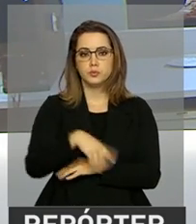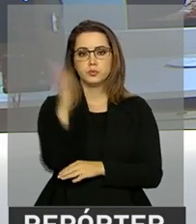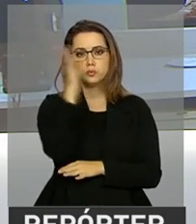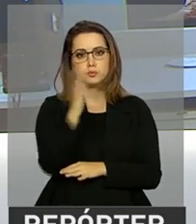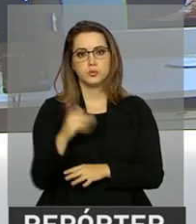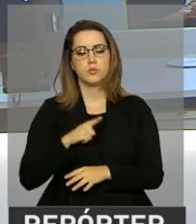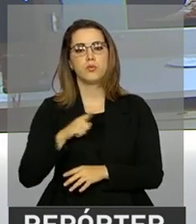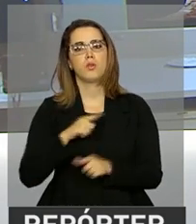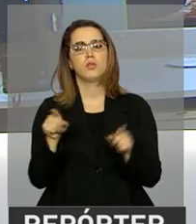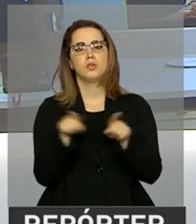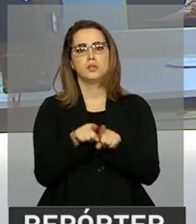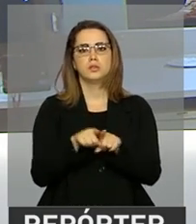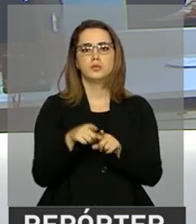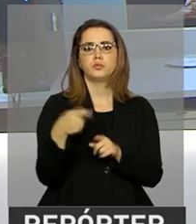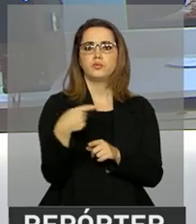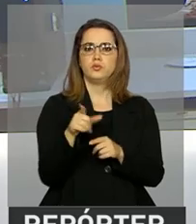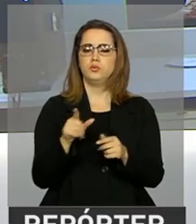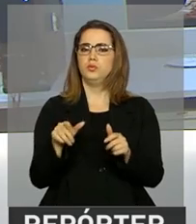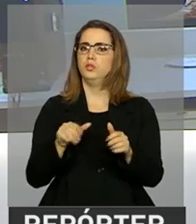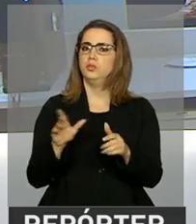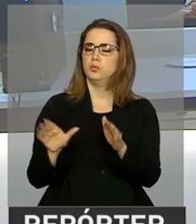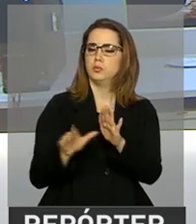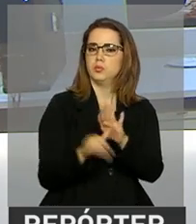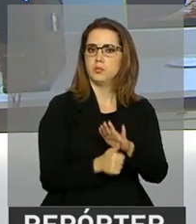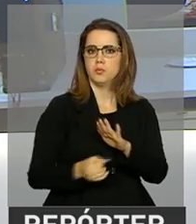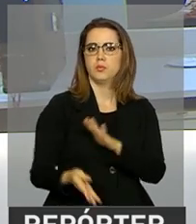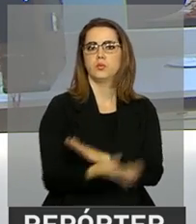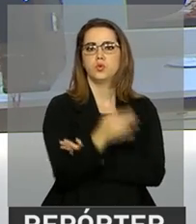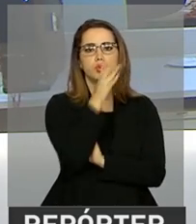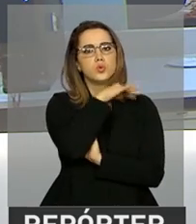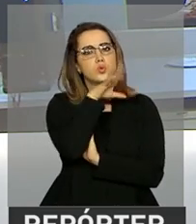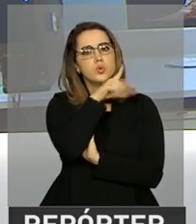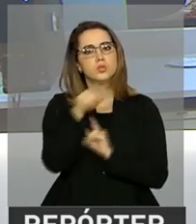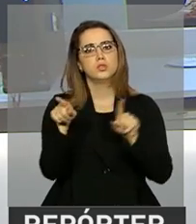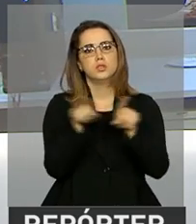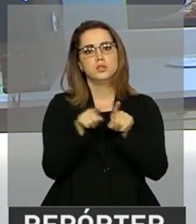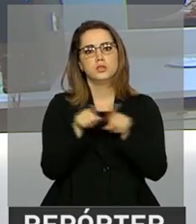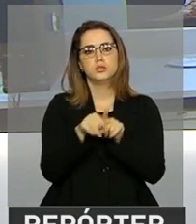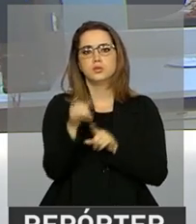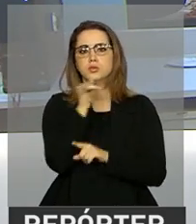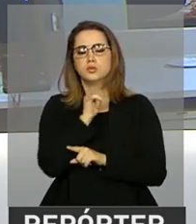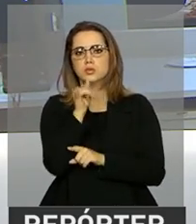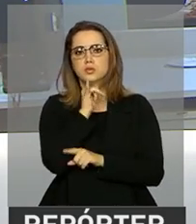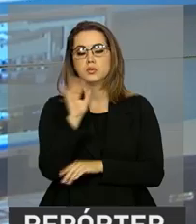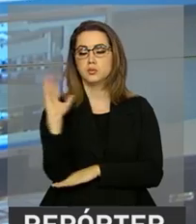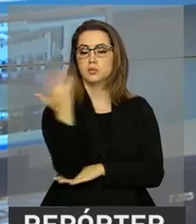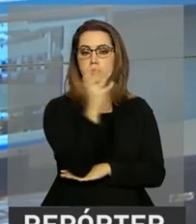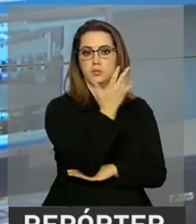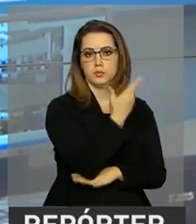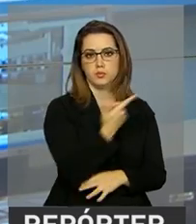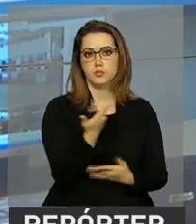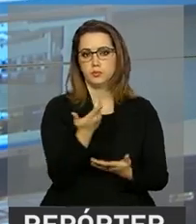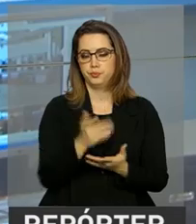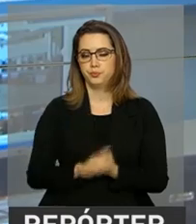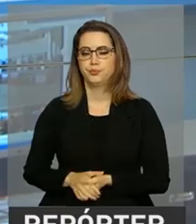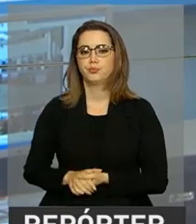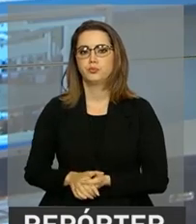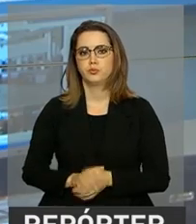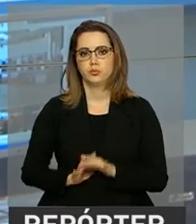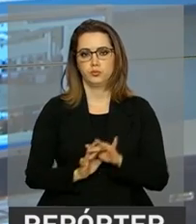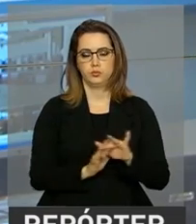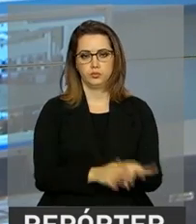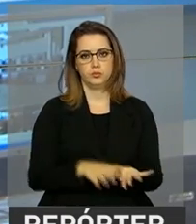do Ibama também estão o tráfico de animais silvestres e o transporte de exemplares da nossa flora. Militares das